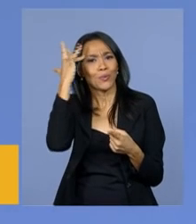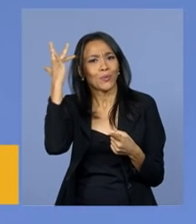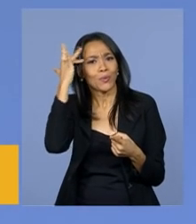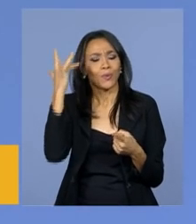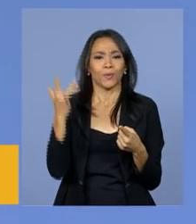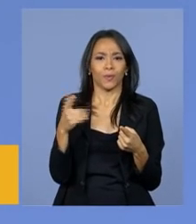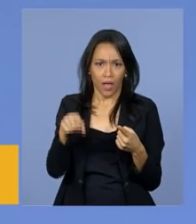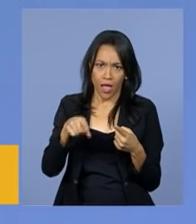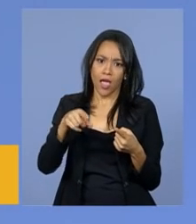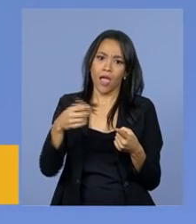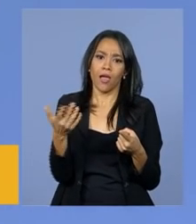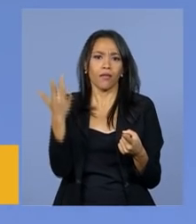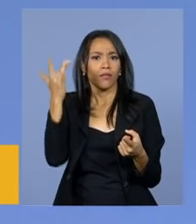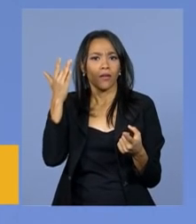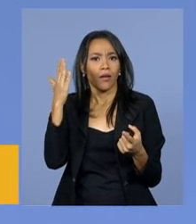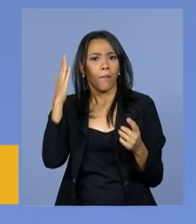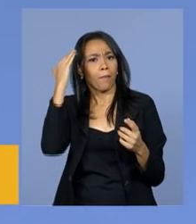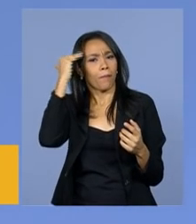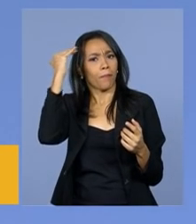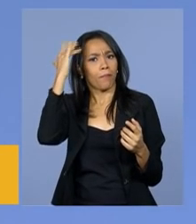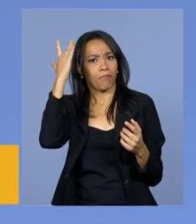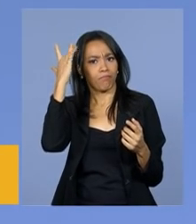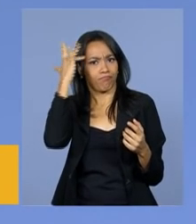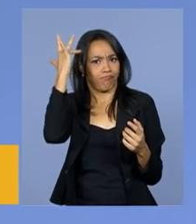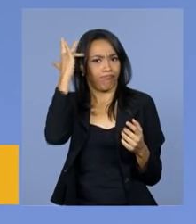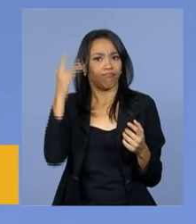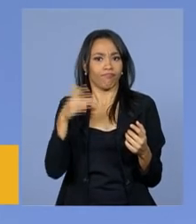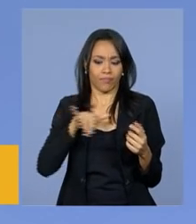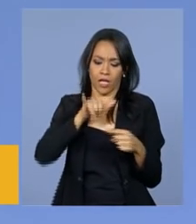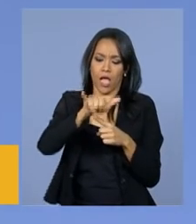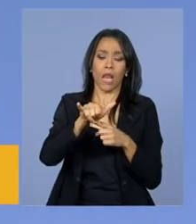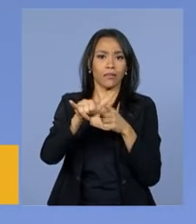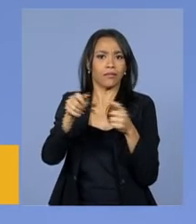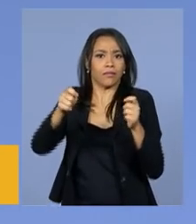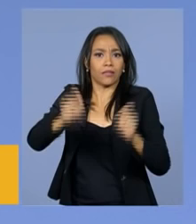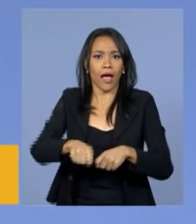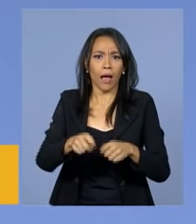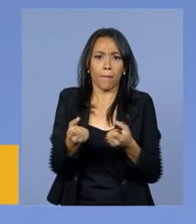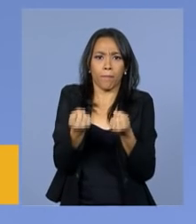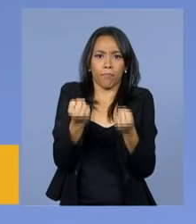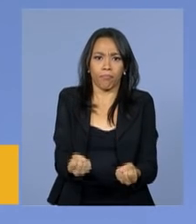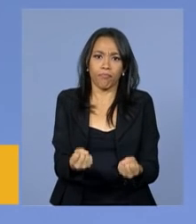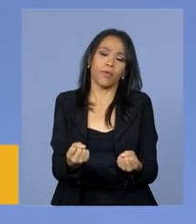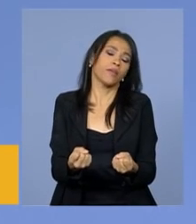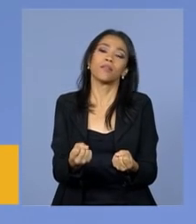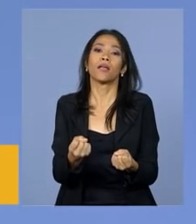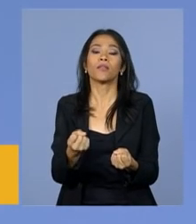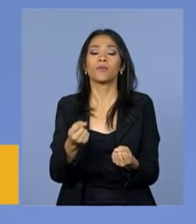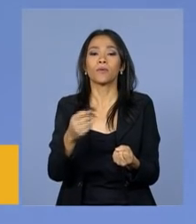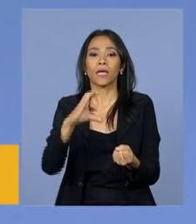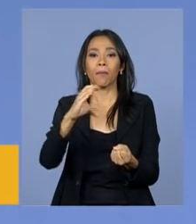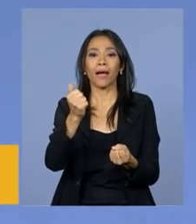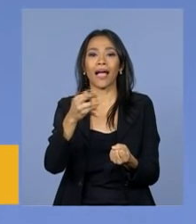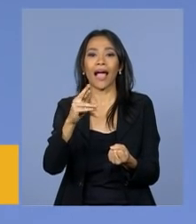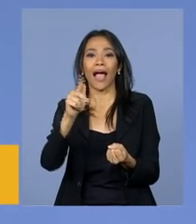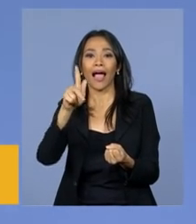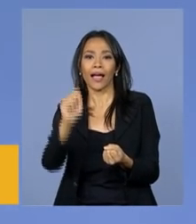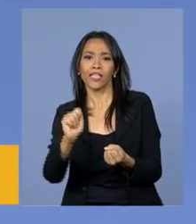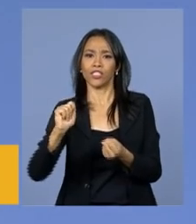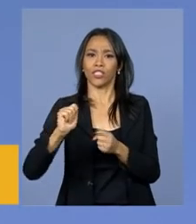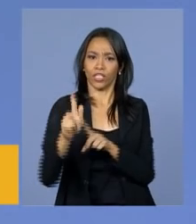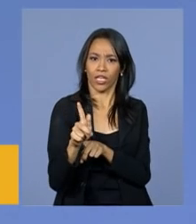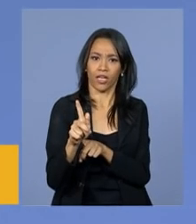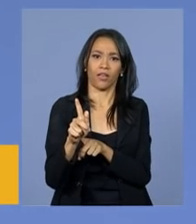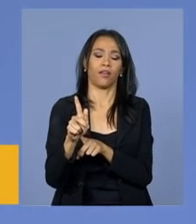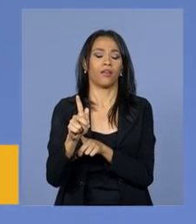É uma aeronave mais moderna e que é capaz. Ela suporta o tipo de carga G que essa acrobacia,